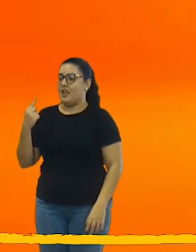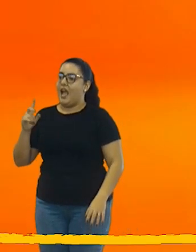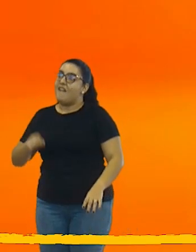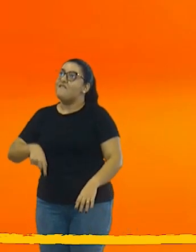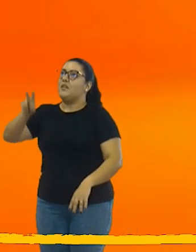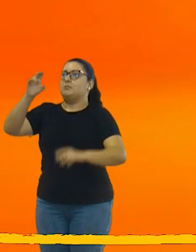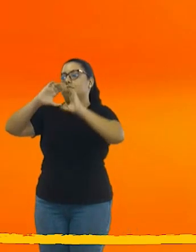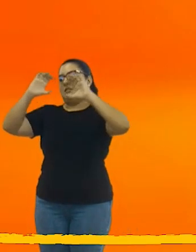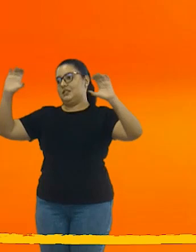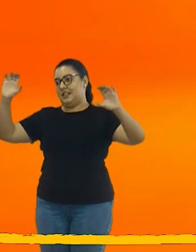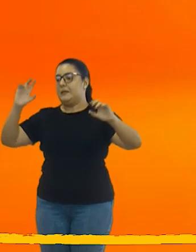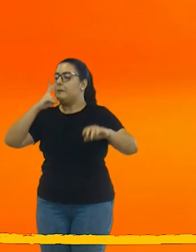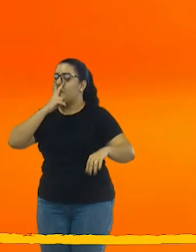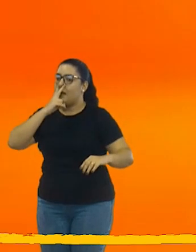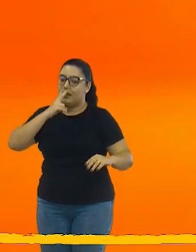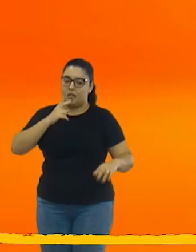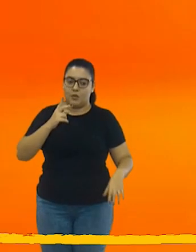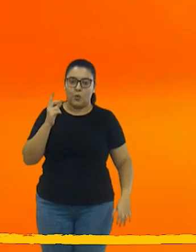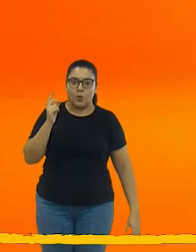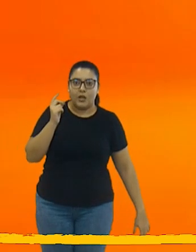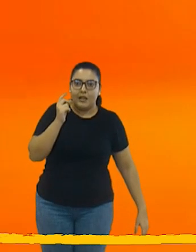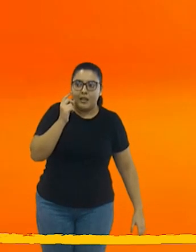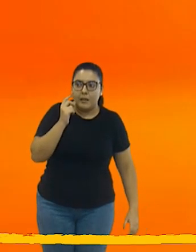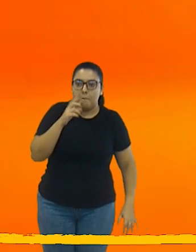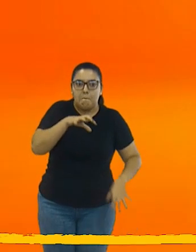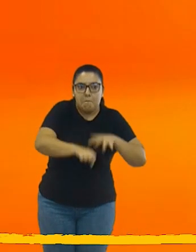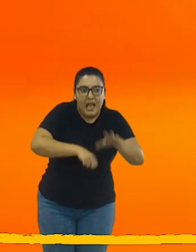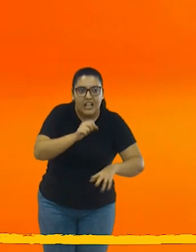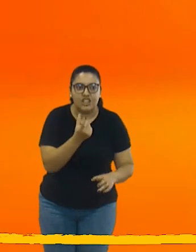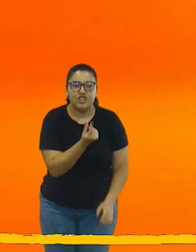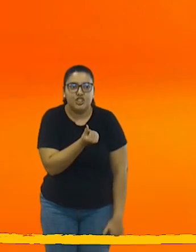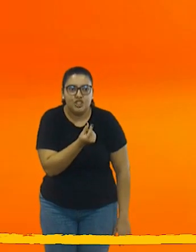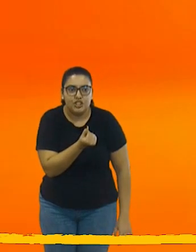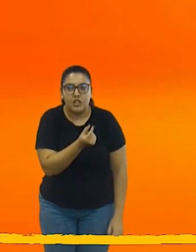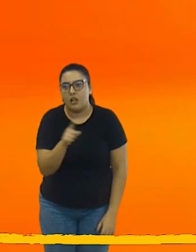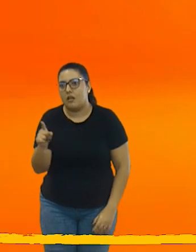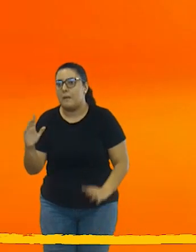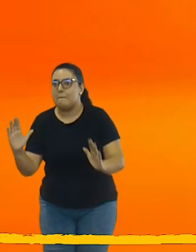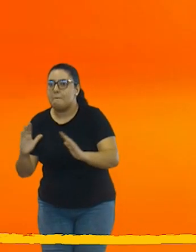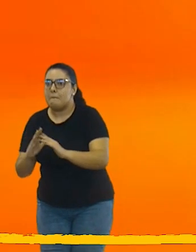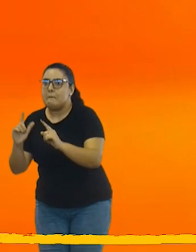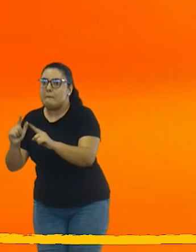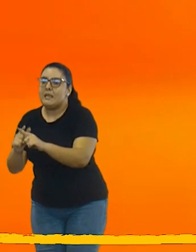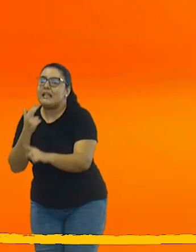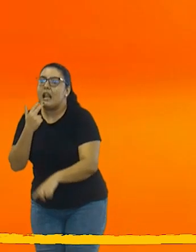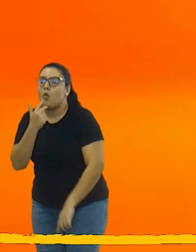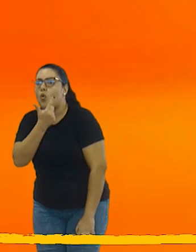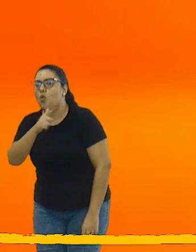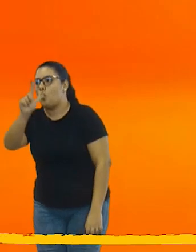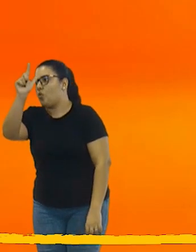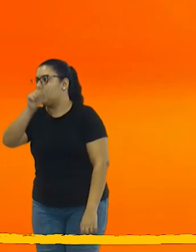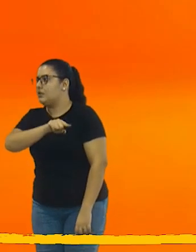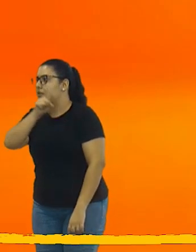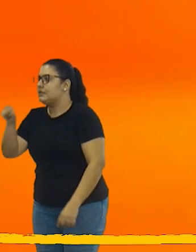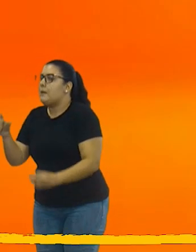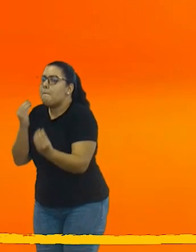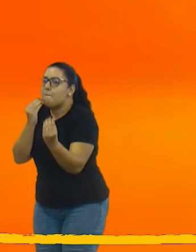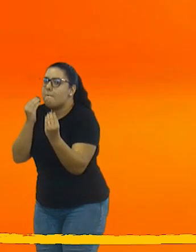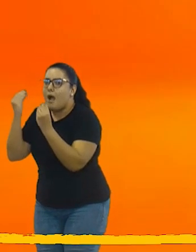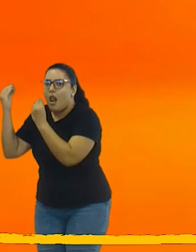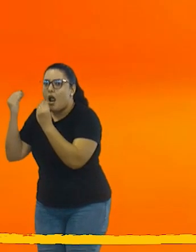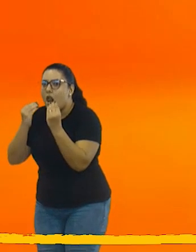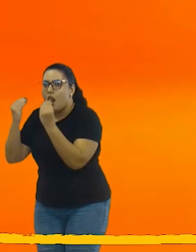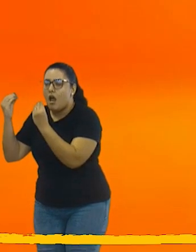elementos? O gato que descome dinheiro, a missa do cachorro em latim, a gaita que